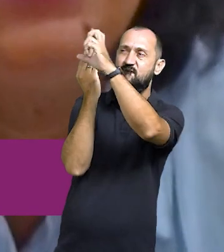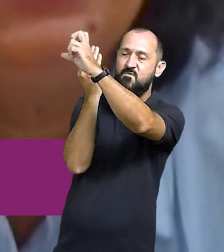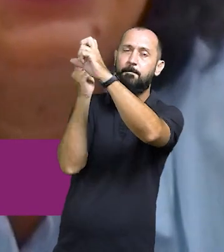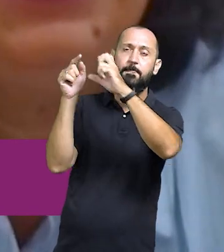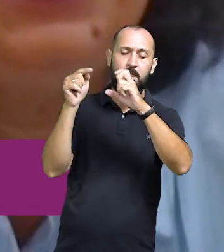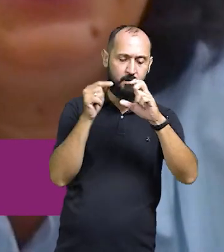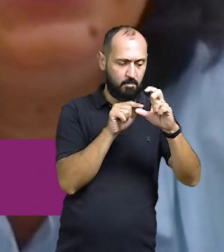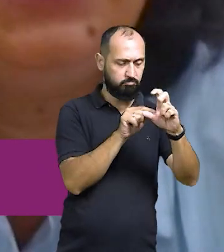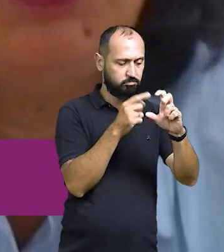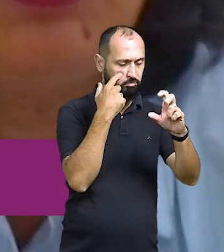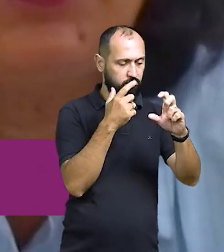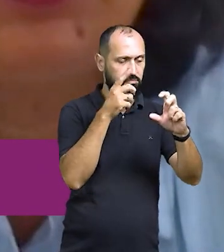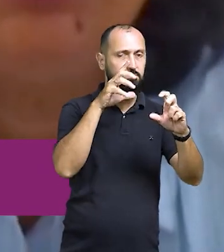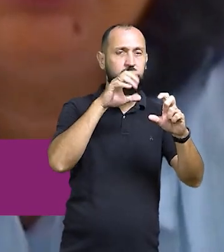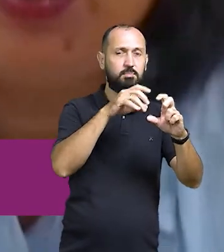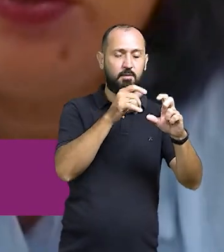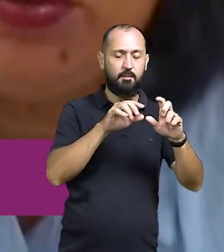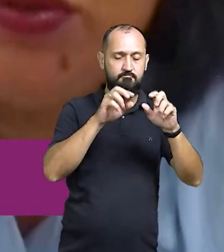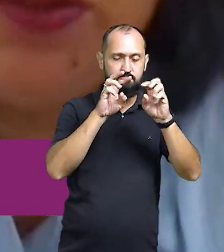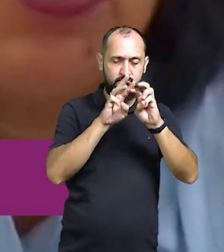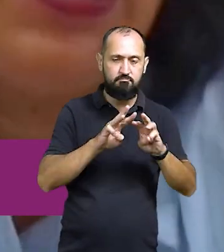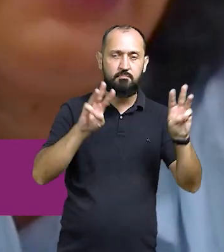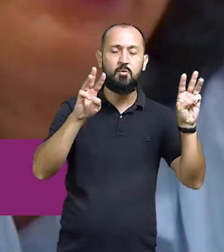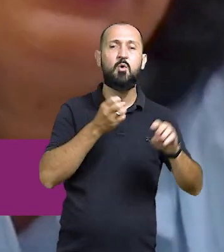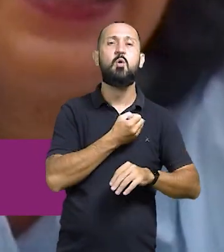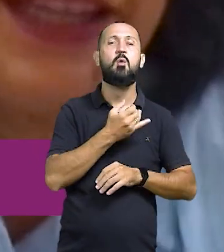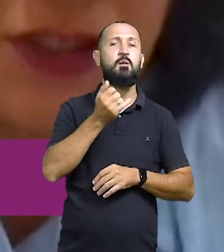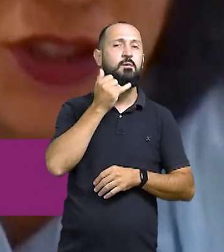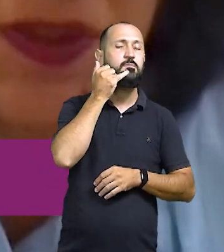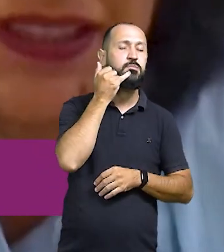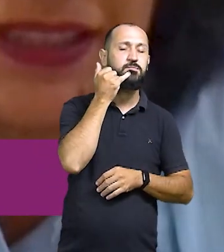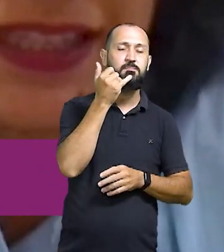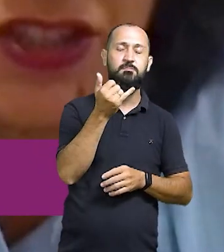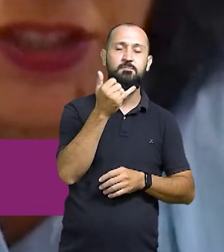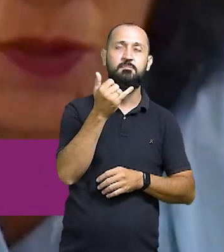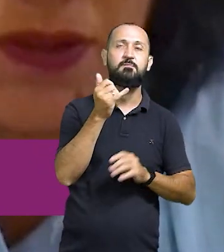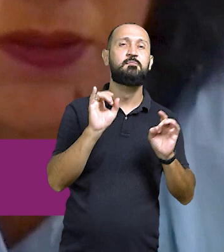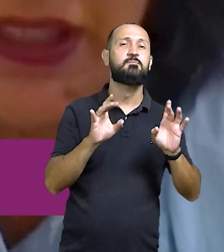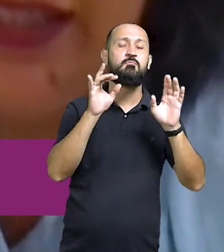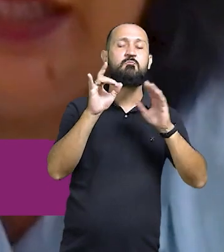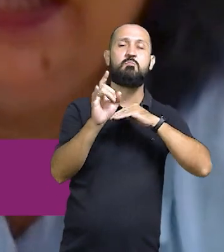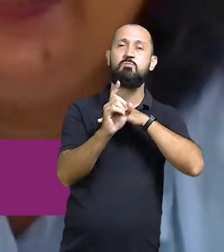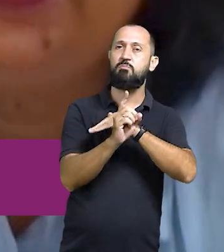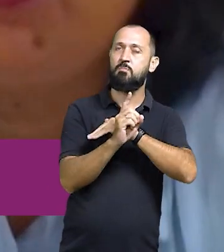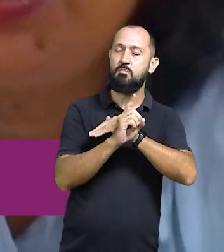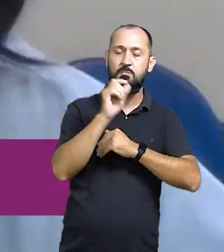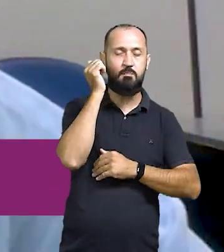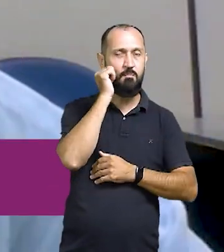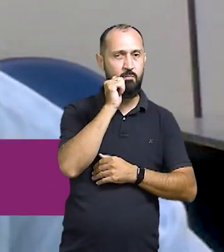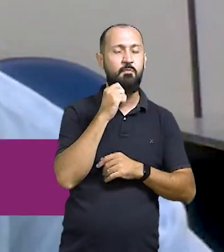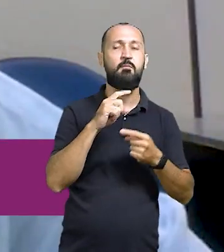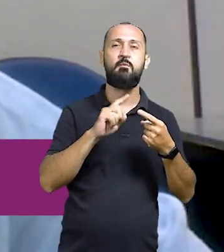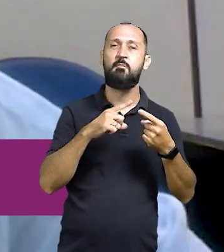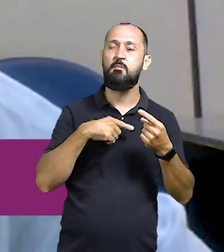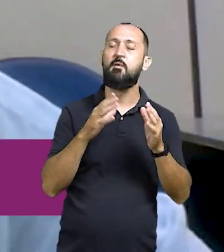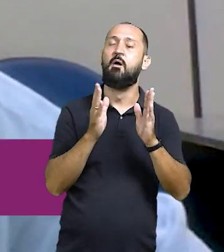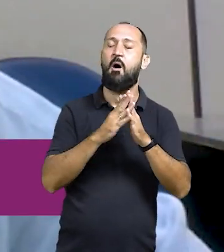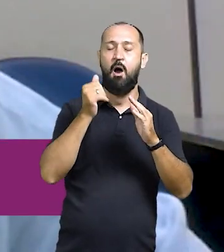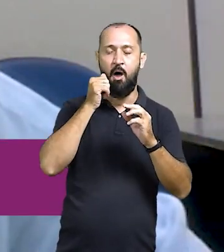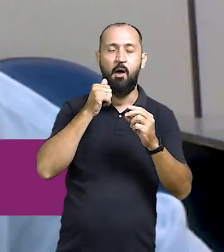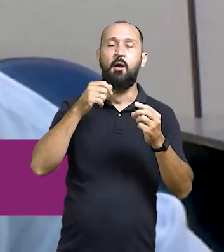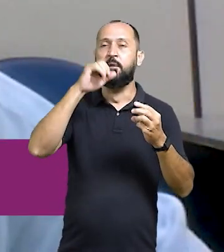e sugestões, e também o compartilhamento de saberes, né, porque ainda é muito novo esse debate, né,